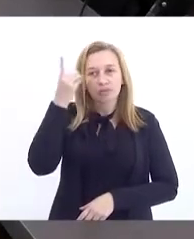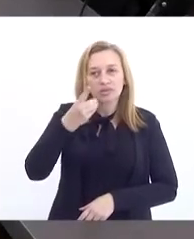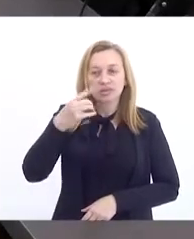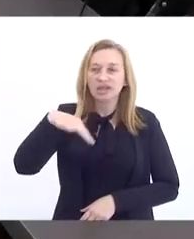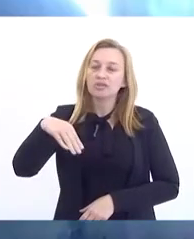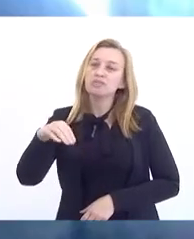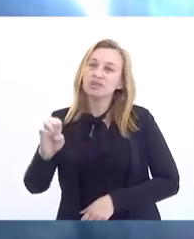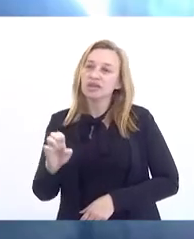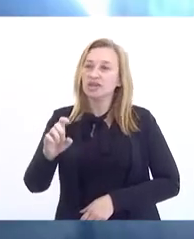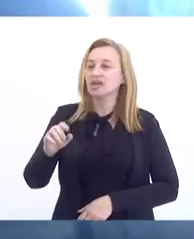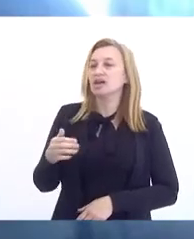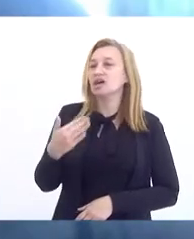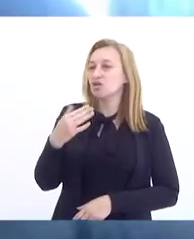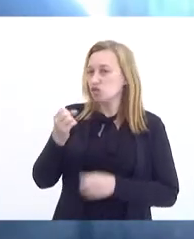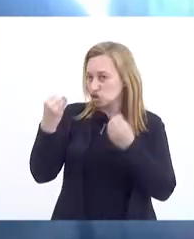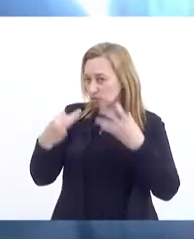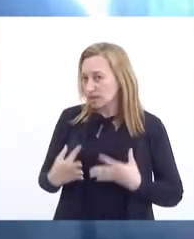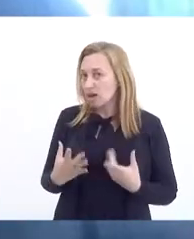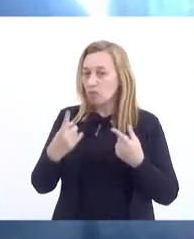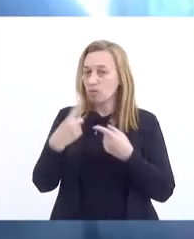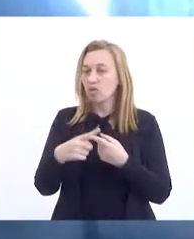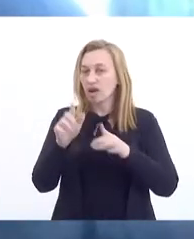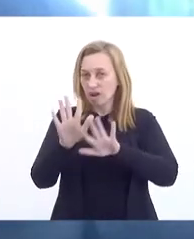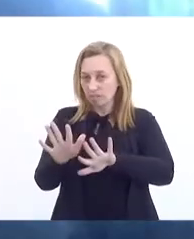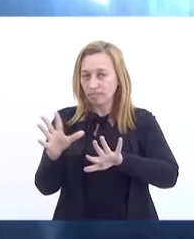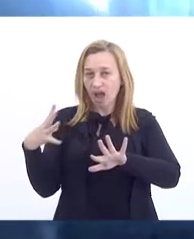explico por quê. Rapidamente.